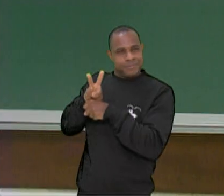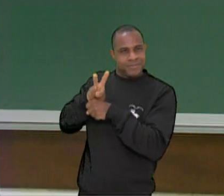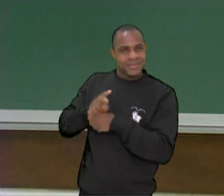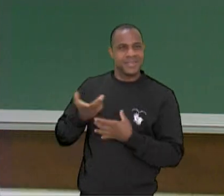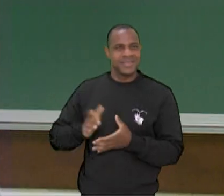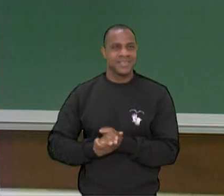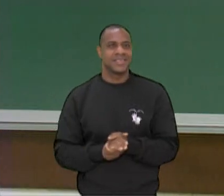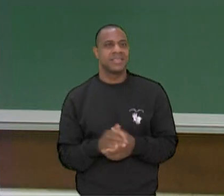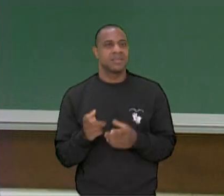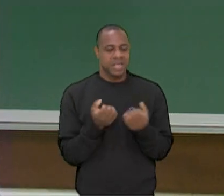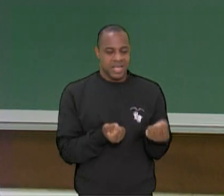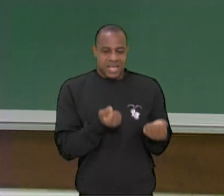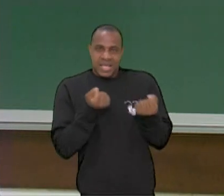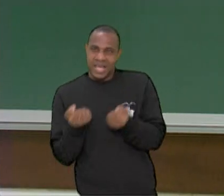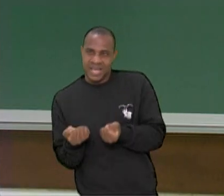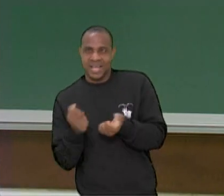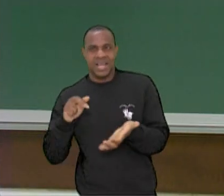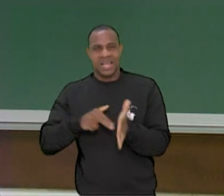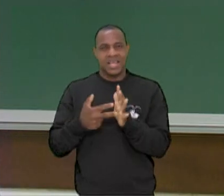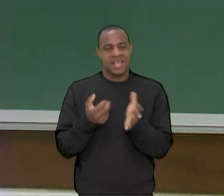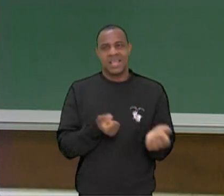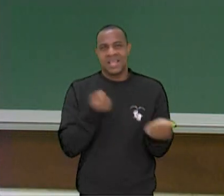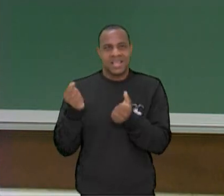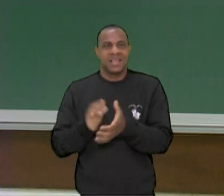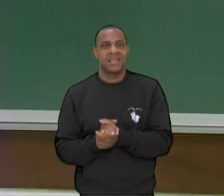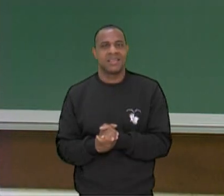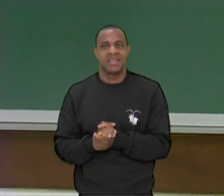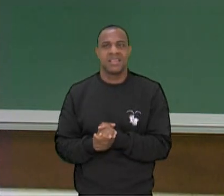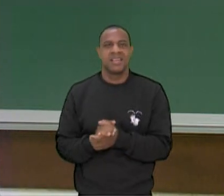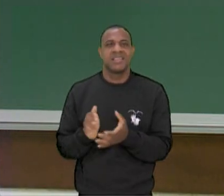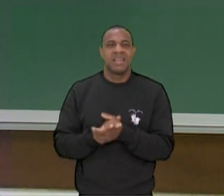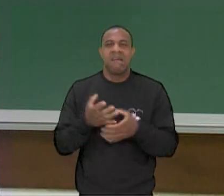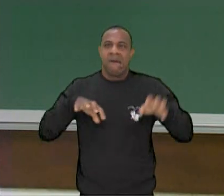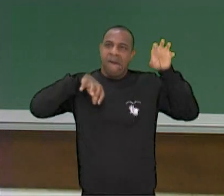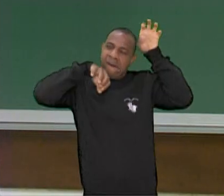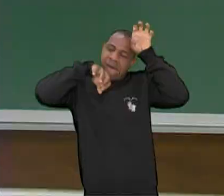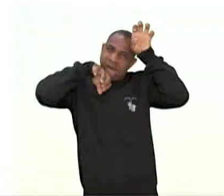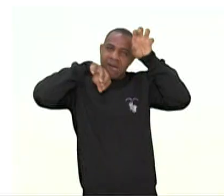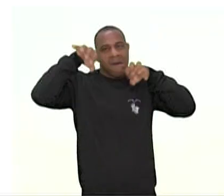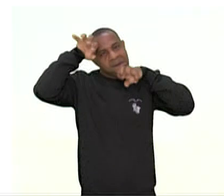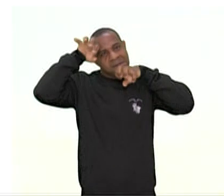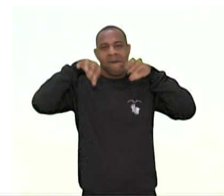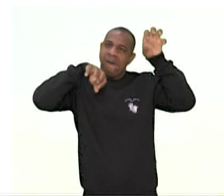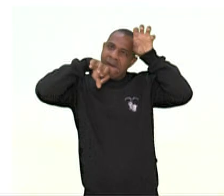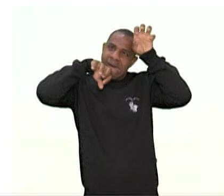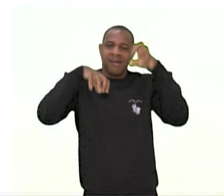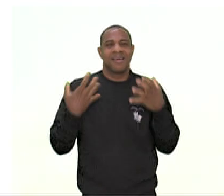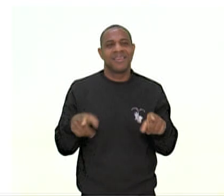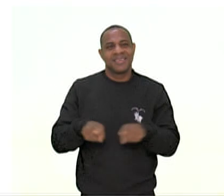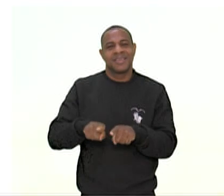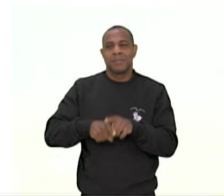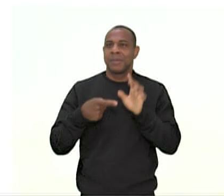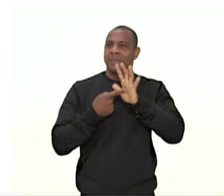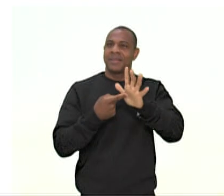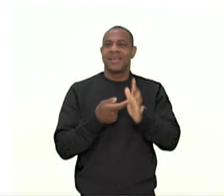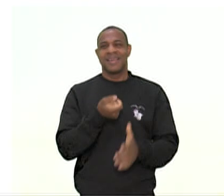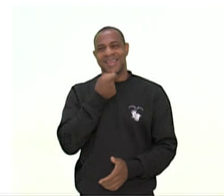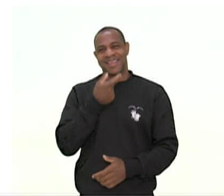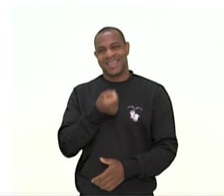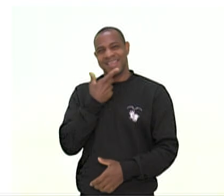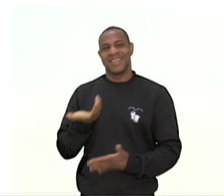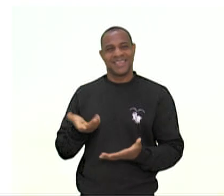verbo carregar. Ela exagera os traços de caráter de alguém ou de alguma coisa para tornar burlesco,